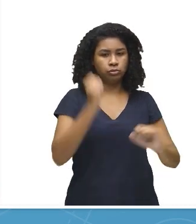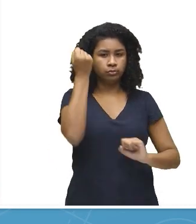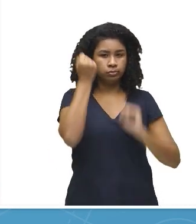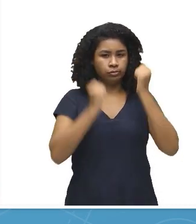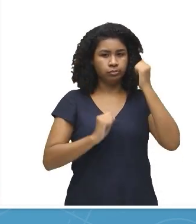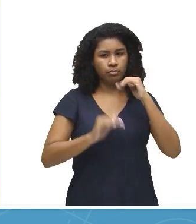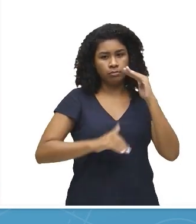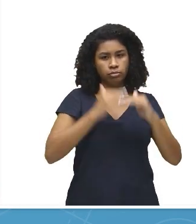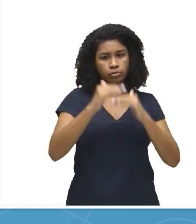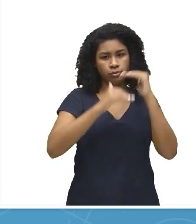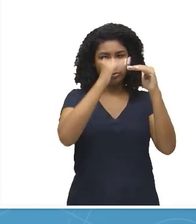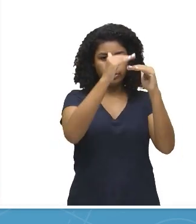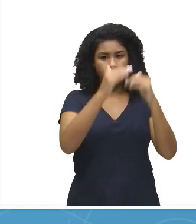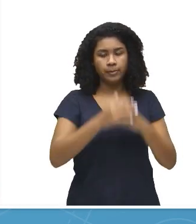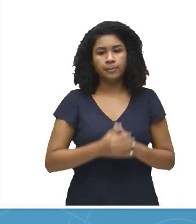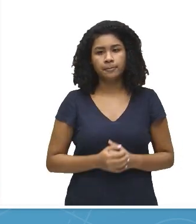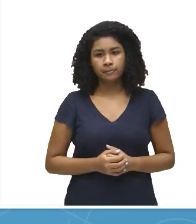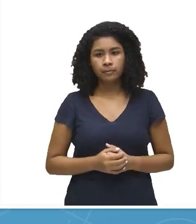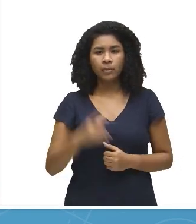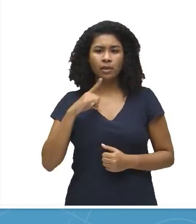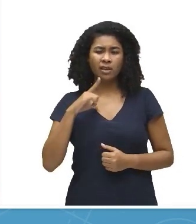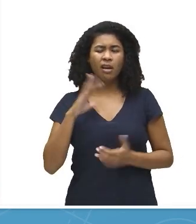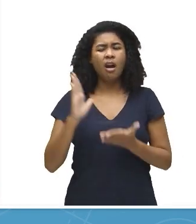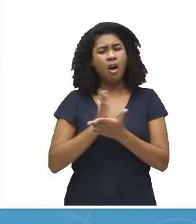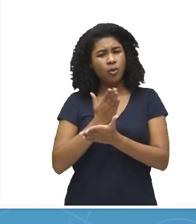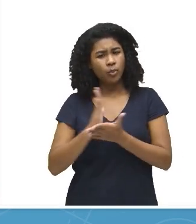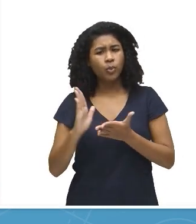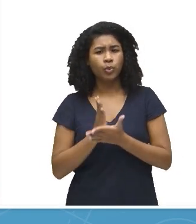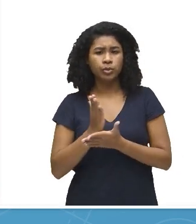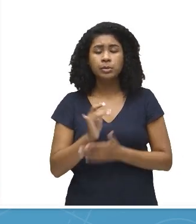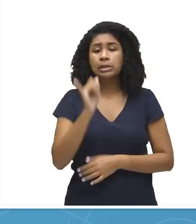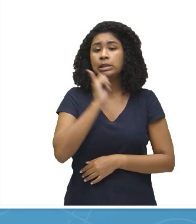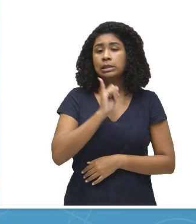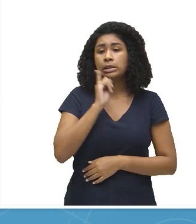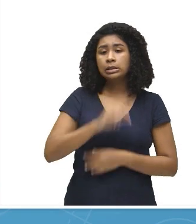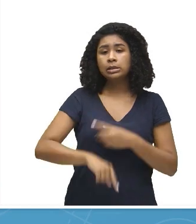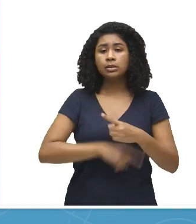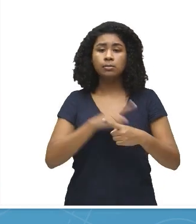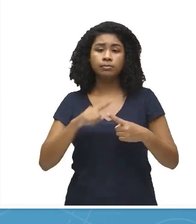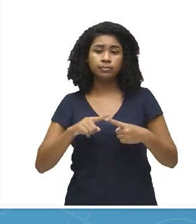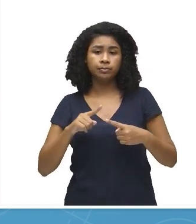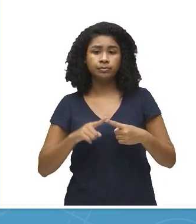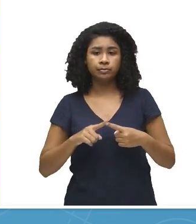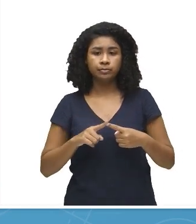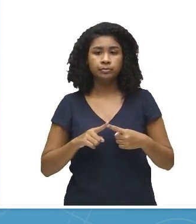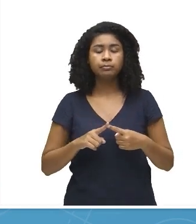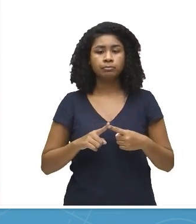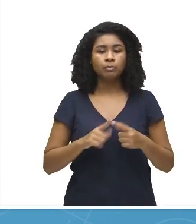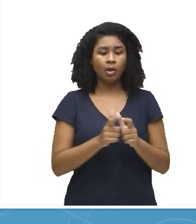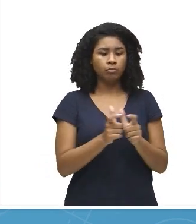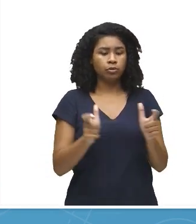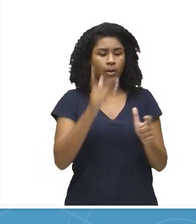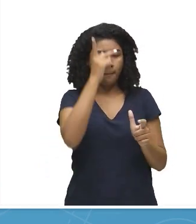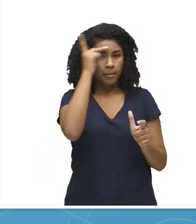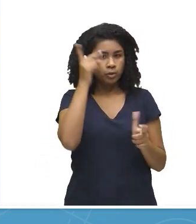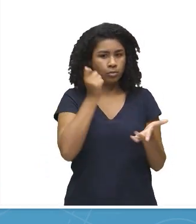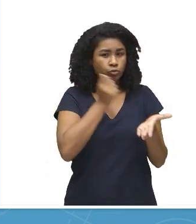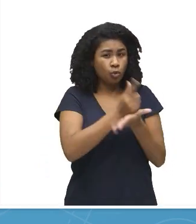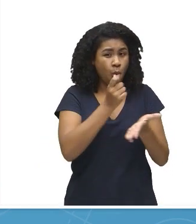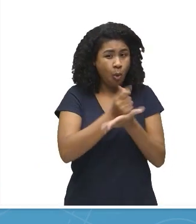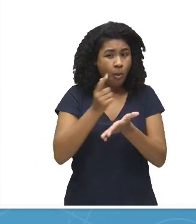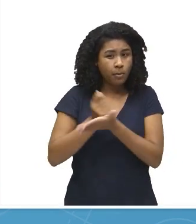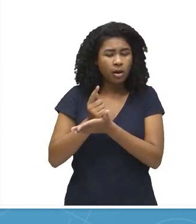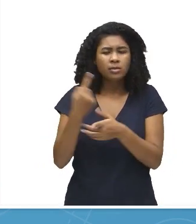né? Então, nós tivemos alguns fatores, tá, gente? Que foi, por exemplo, o aumento dos consumidores, né? Por quê? O